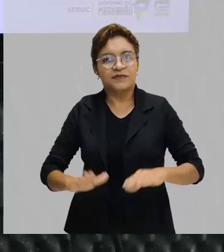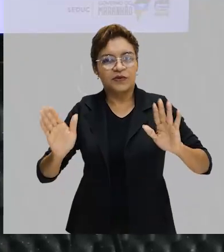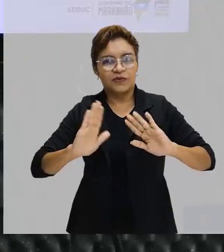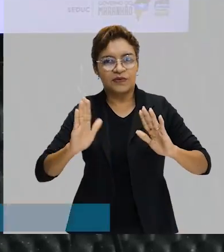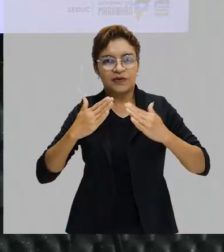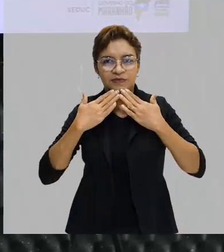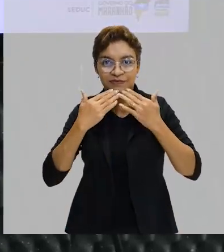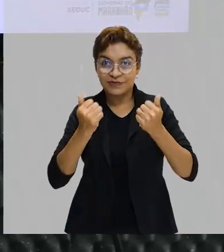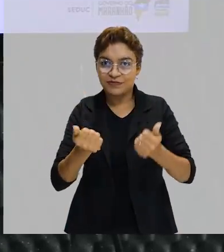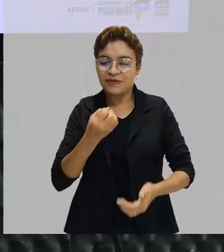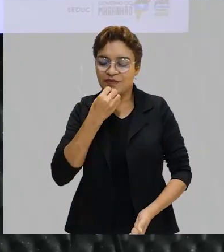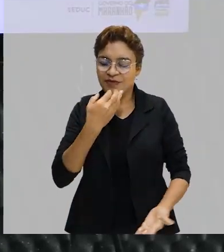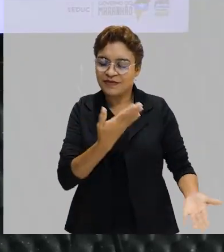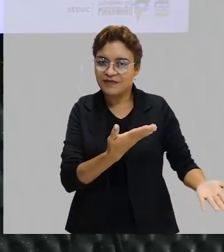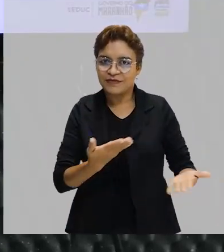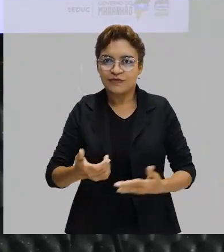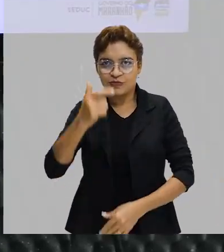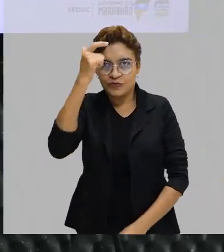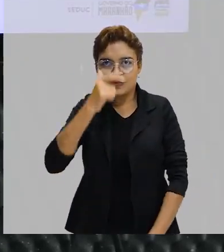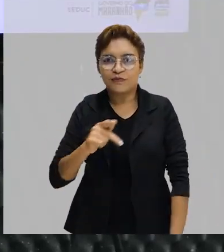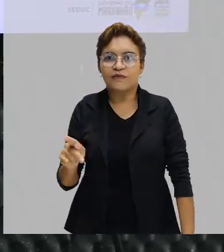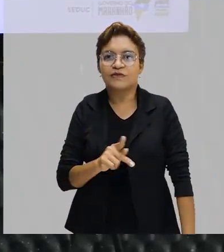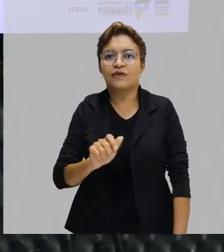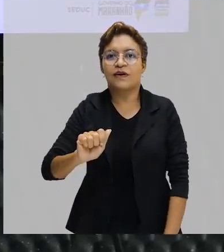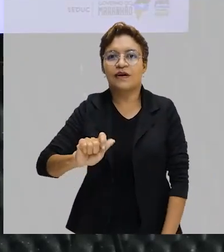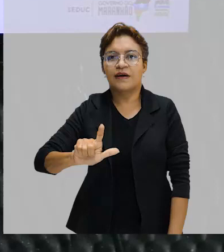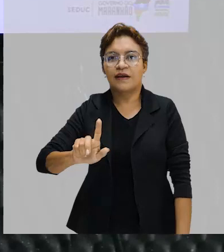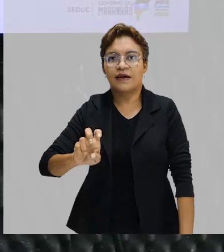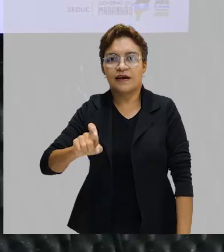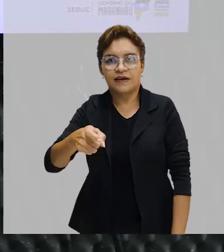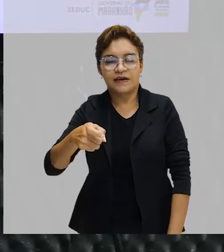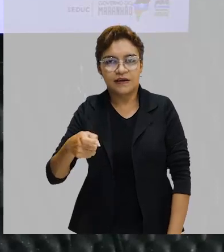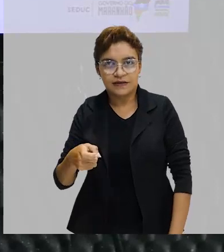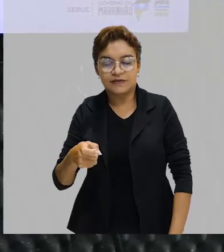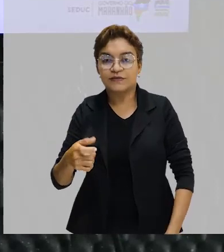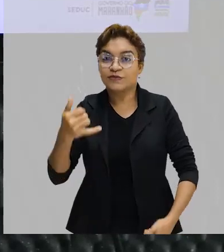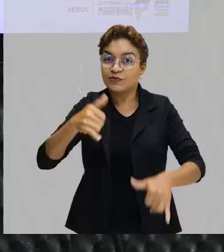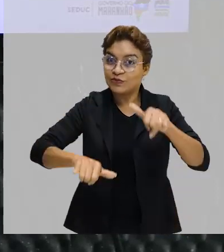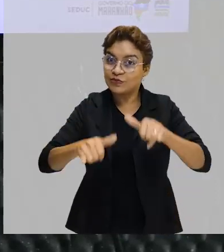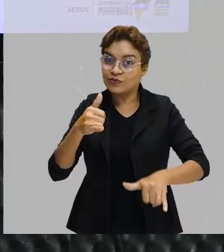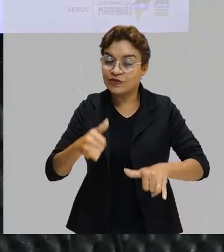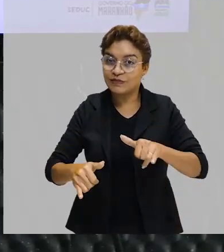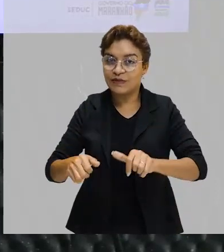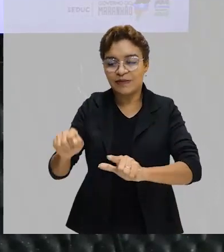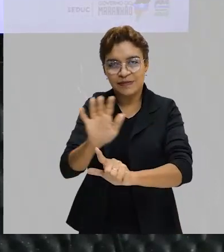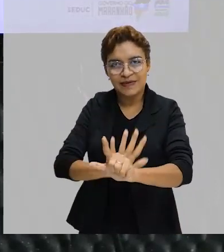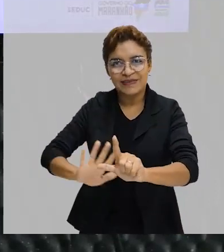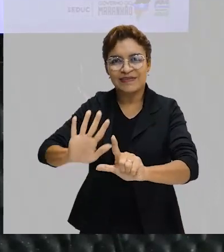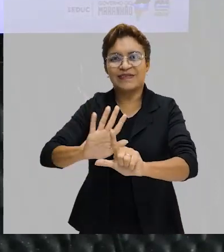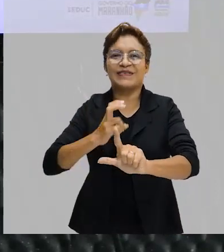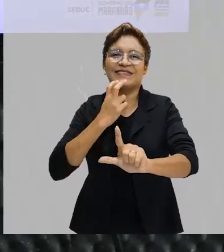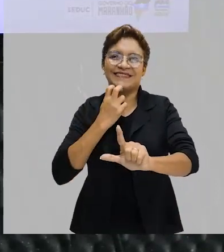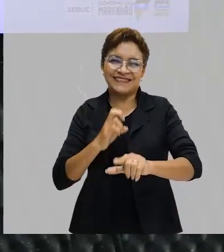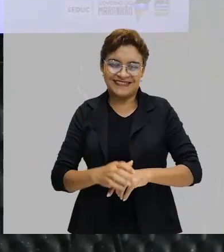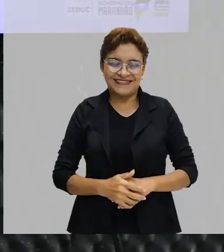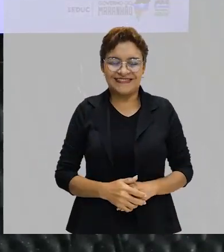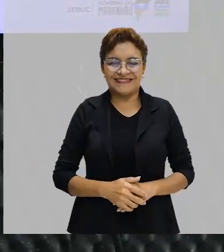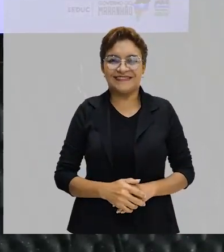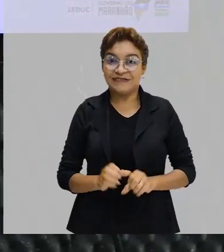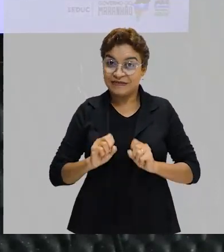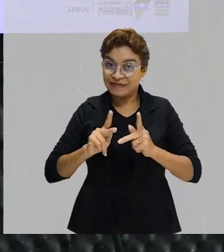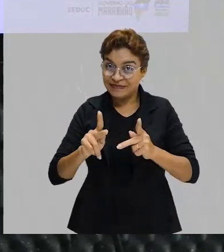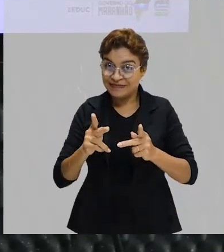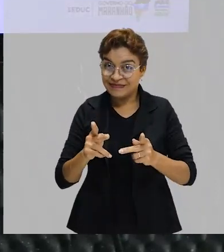Olá, turma, sejam todos bem-vindos. Professor Alex Ferreira, professor de Química da plataforma Gonçalves Dias. Tudo bem com vocês, turminha?